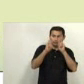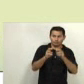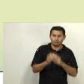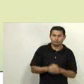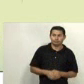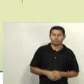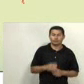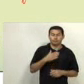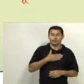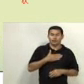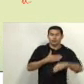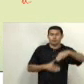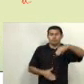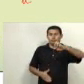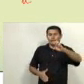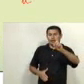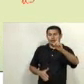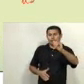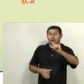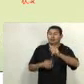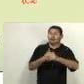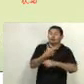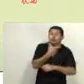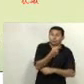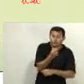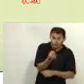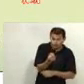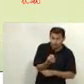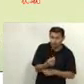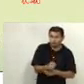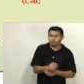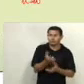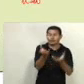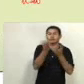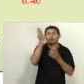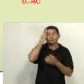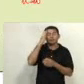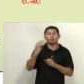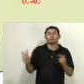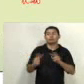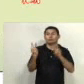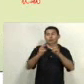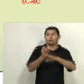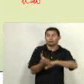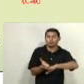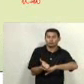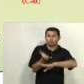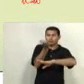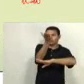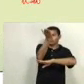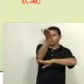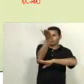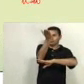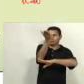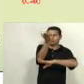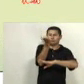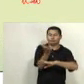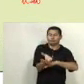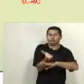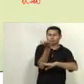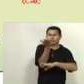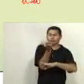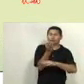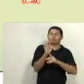Olha só, a minha média é 200, tá? Ele quer saber valores superiores, valores, então,